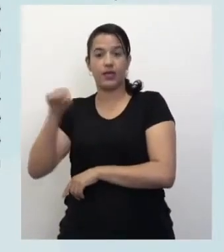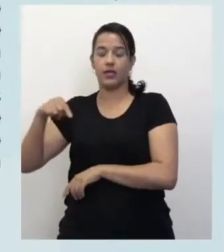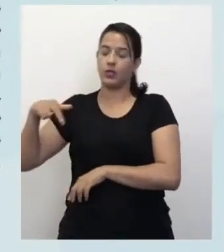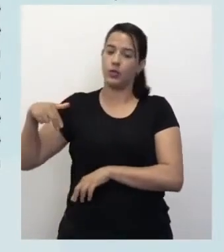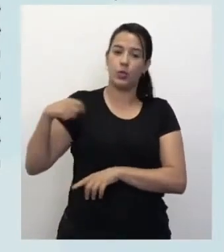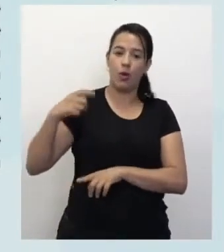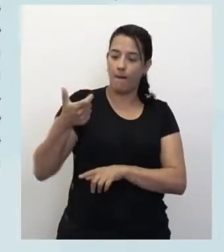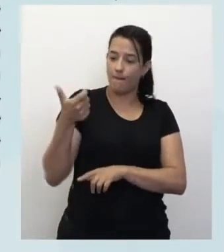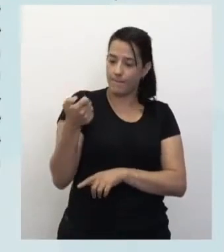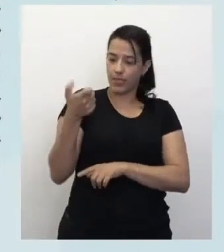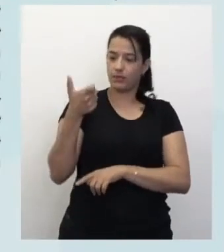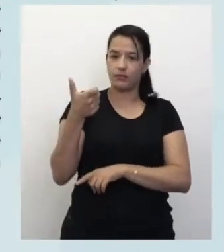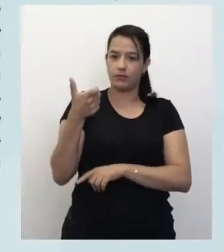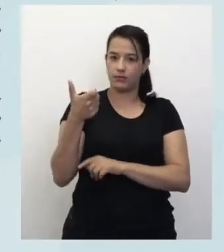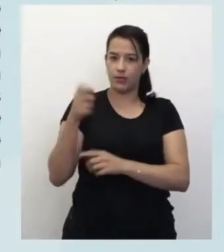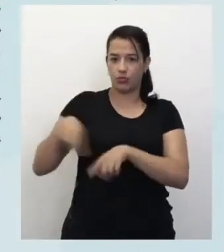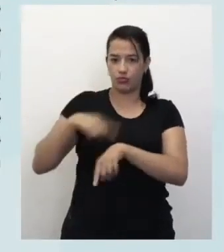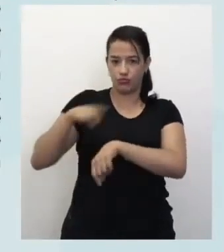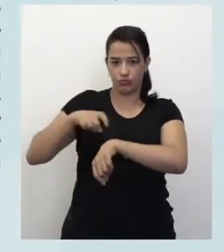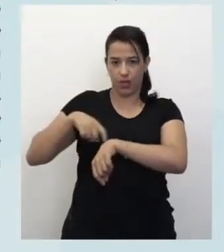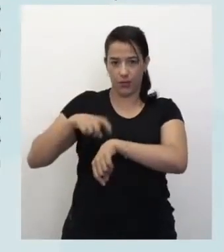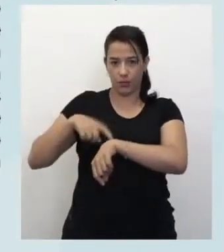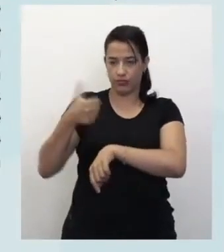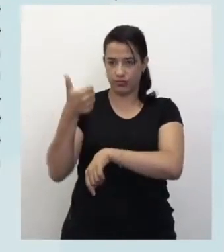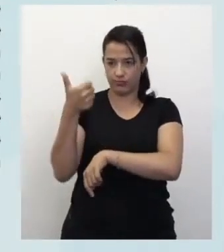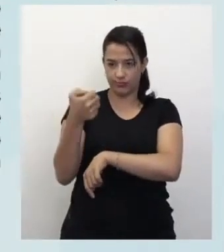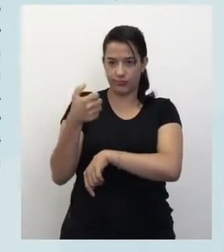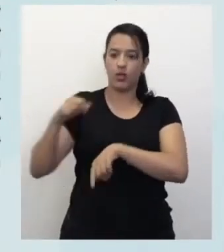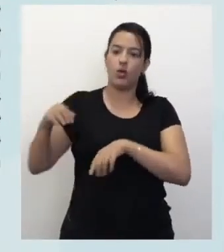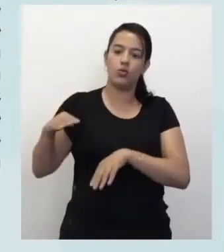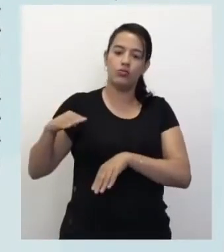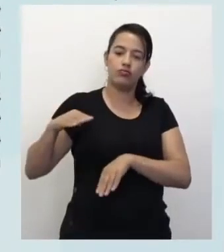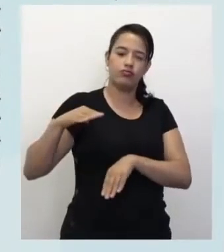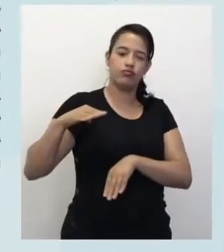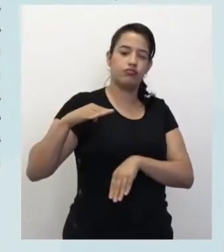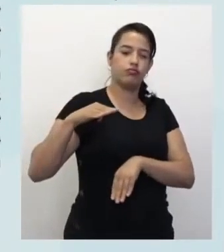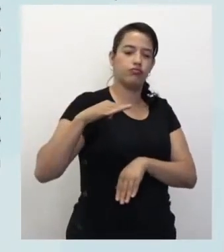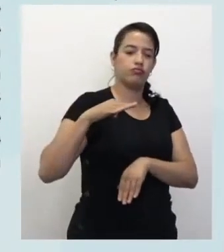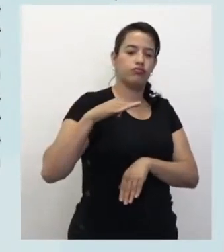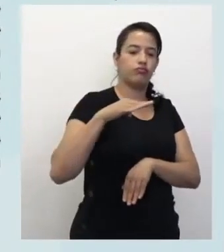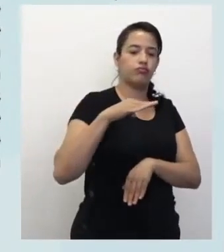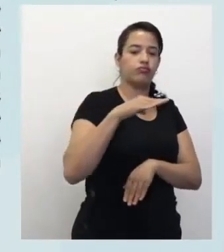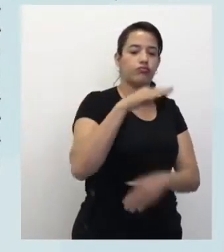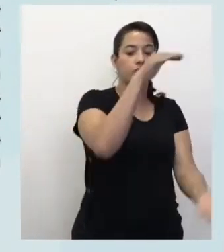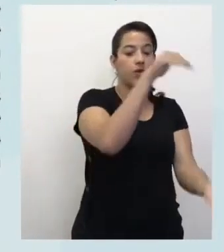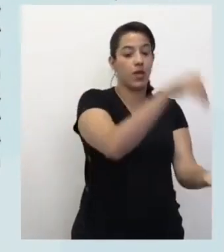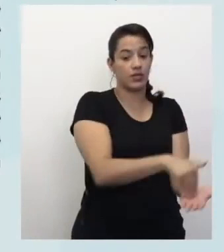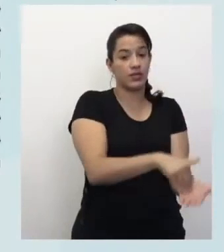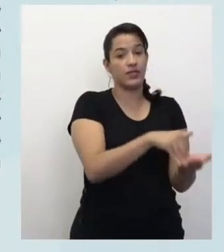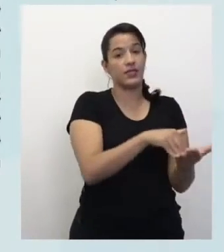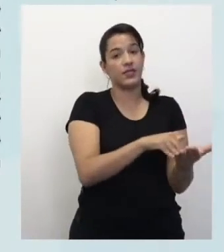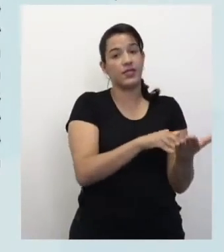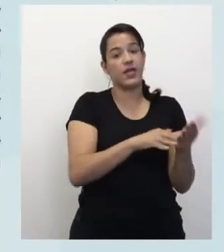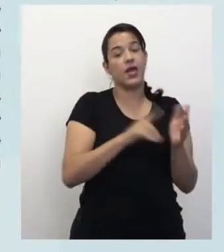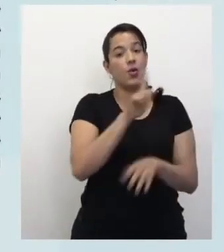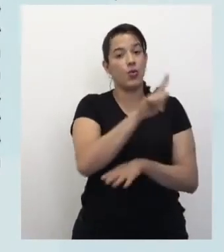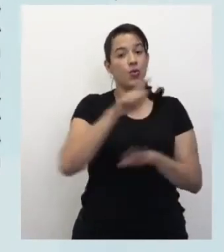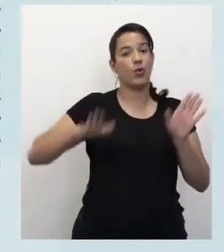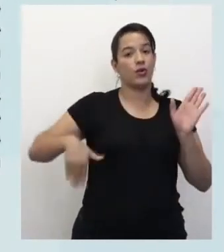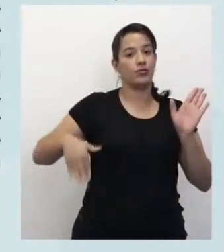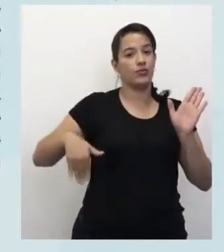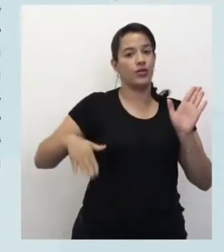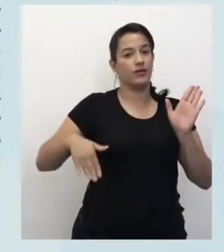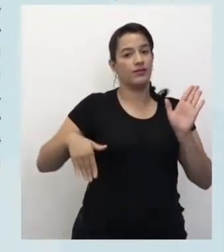um cronômetro e conduz sua bicicleta para a Rodovia dos Imigrantes com destino ao Guarujá. Boa pedida, hein?